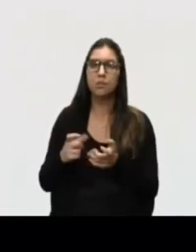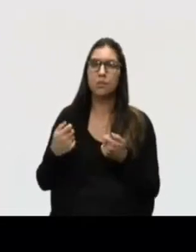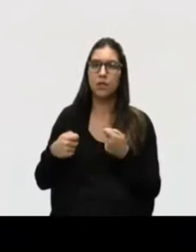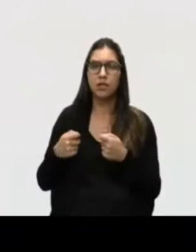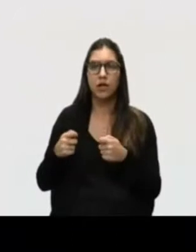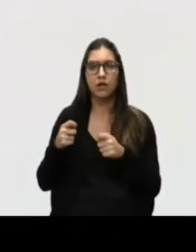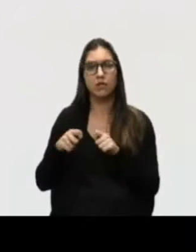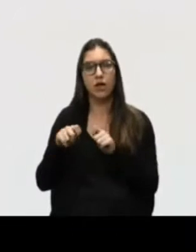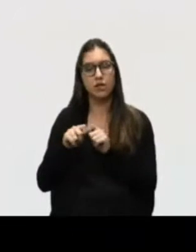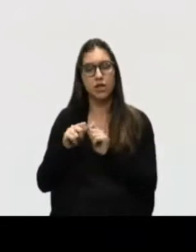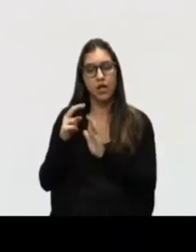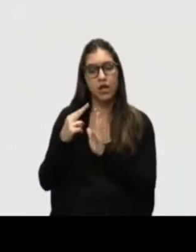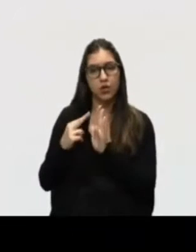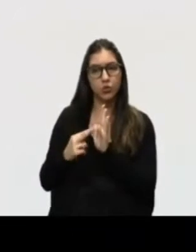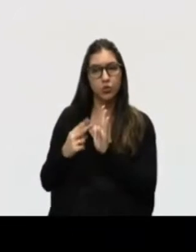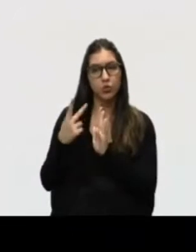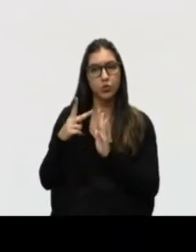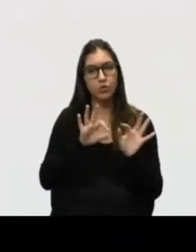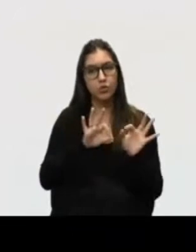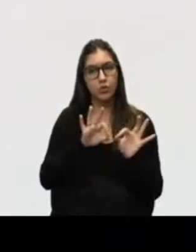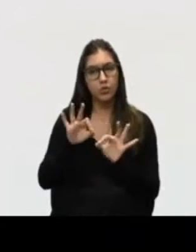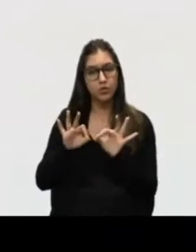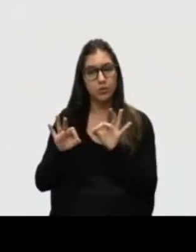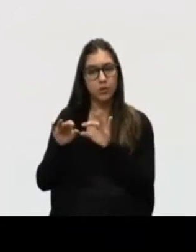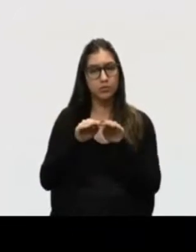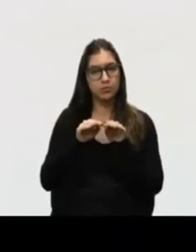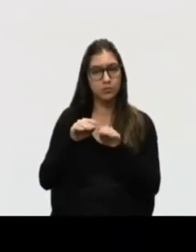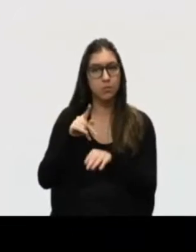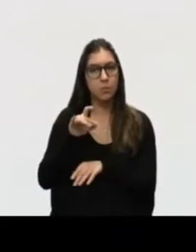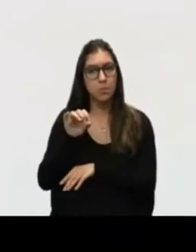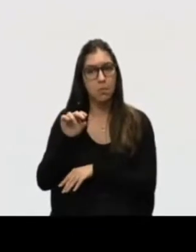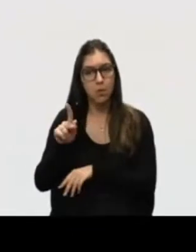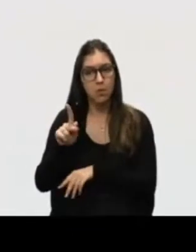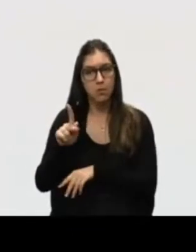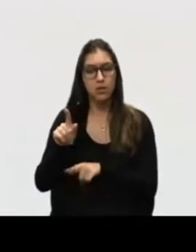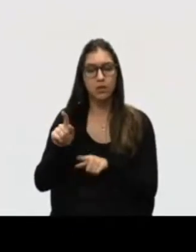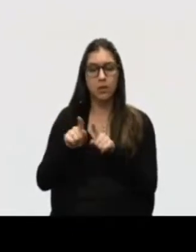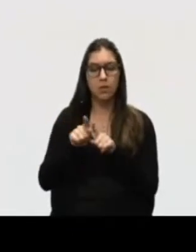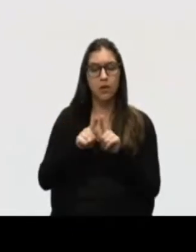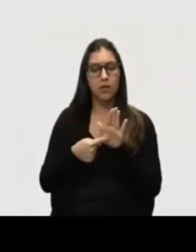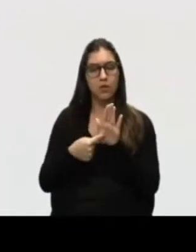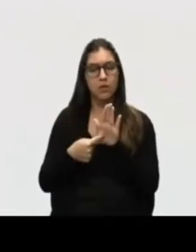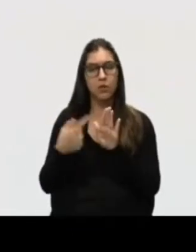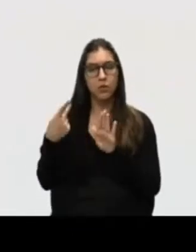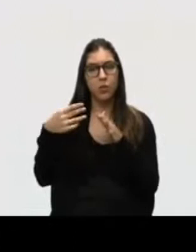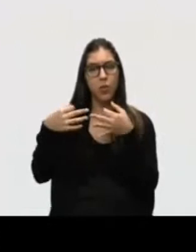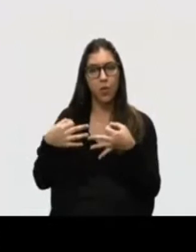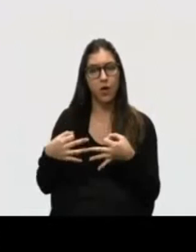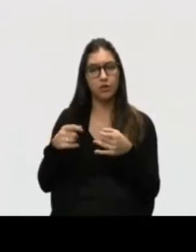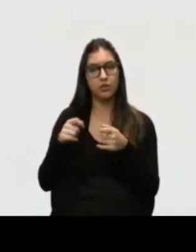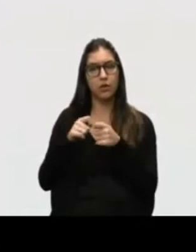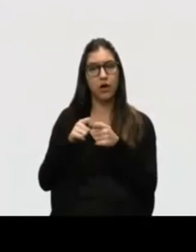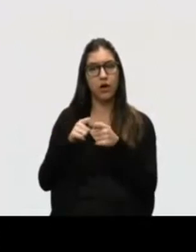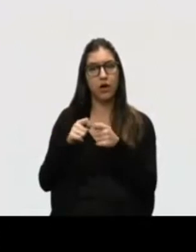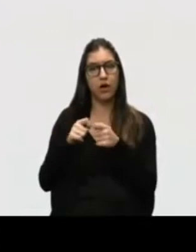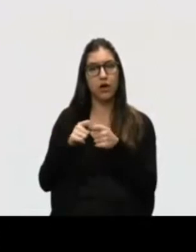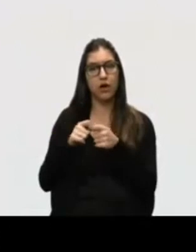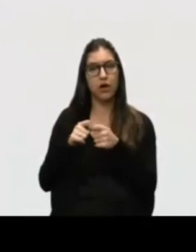feito a leitura do seu procedimento operacional padrão e seja demonstrado também o seu correto modo de